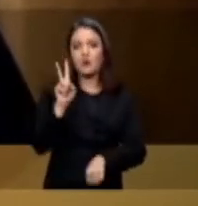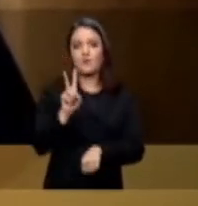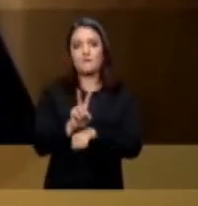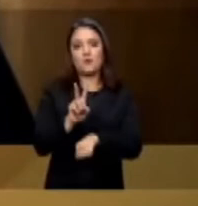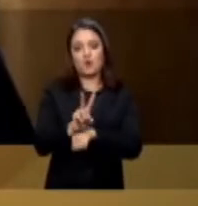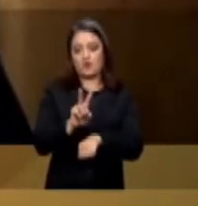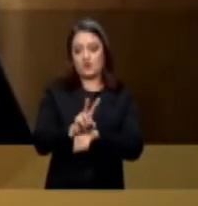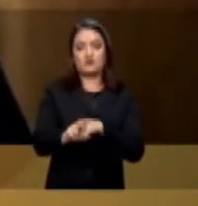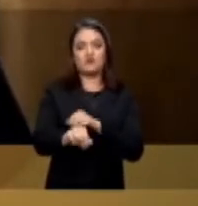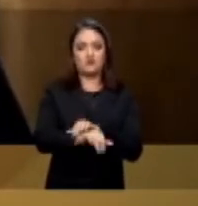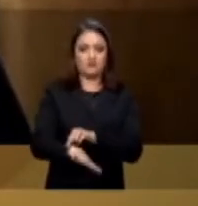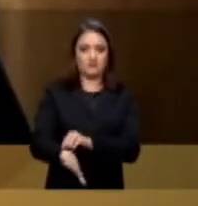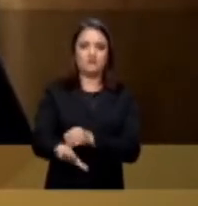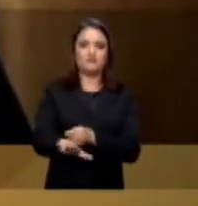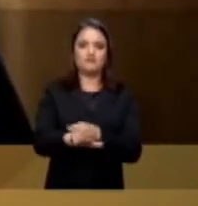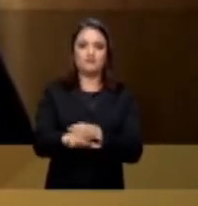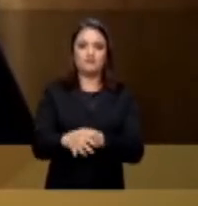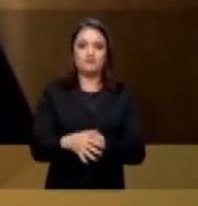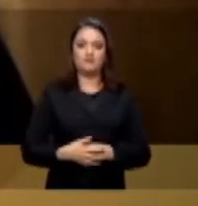proteção desse setor.